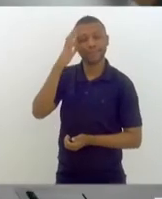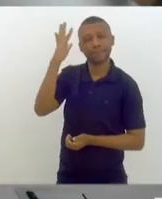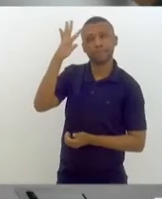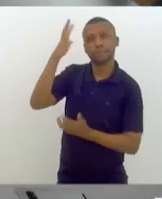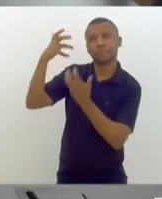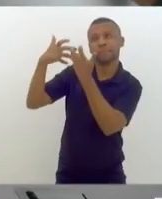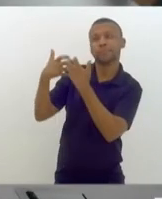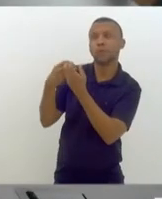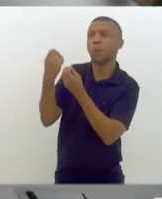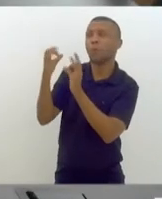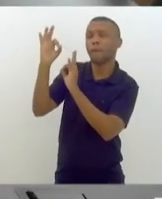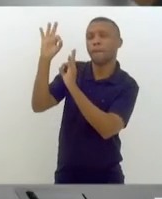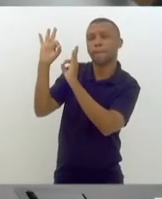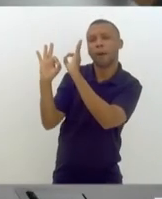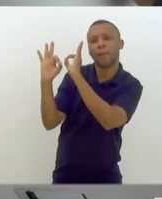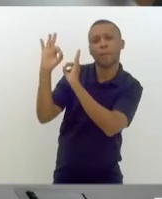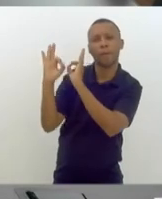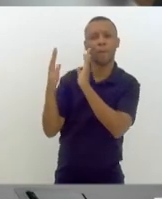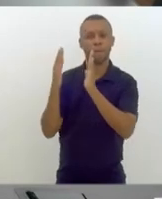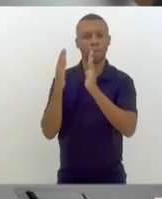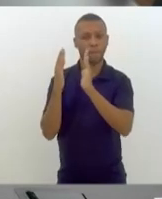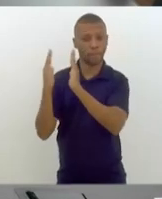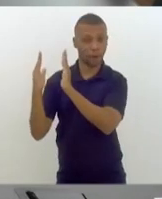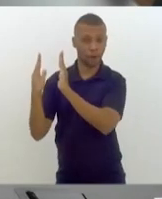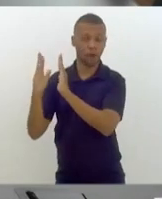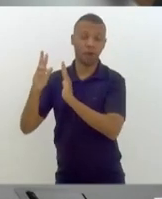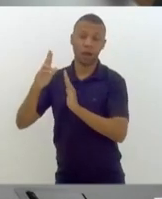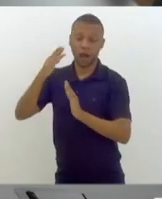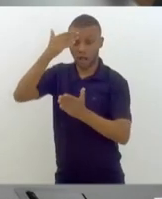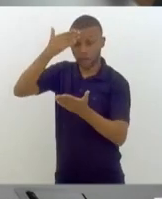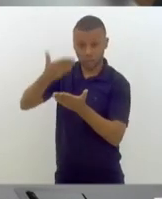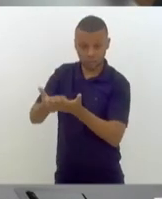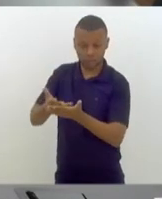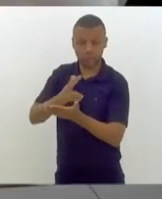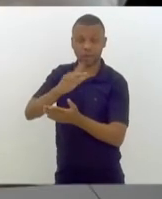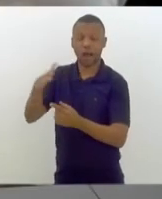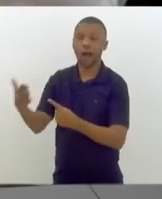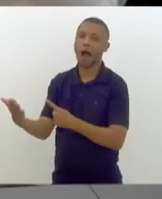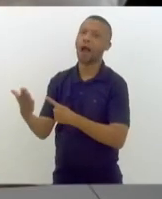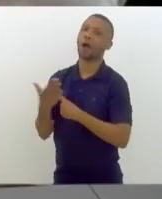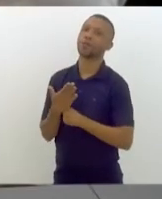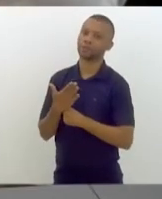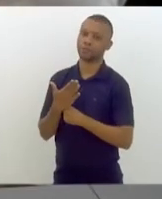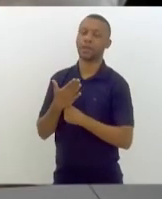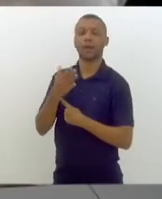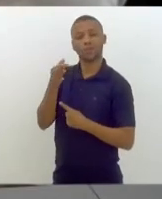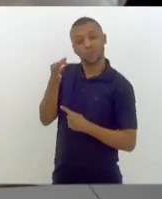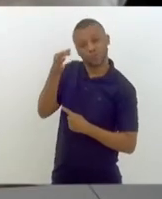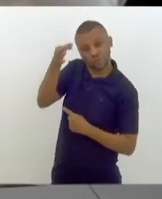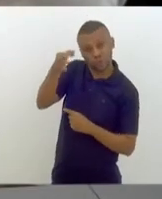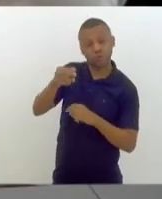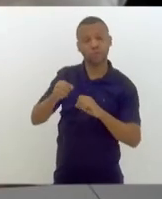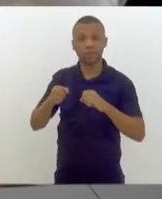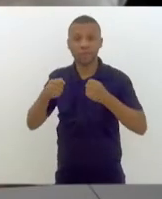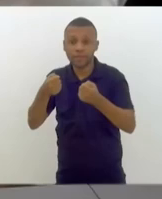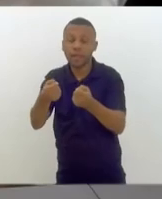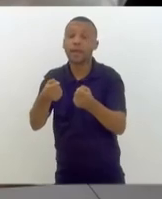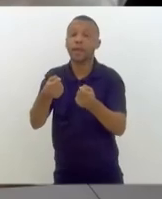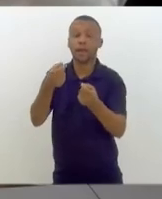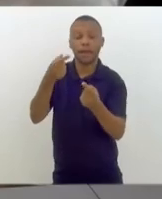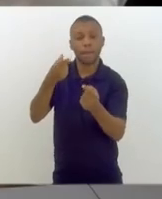nos facilita a defesa de projetos ideias propostas para